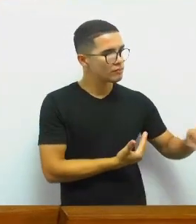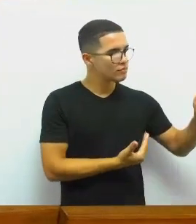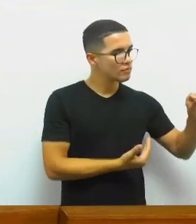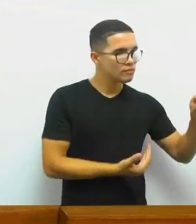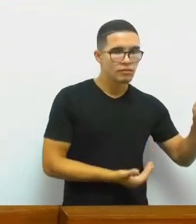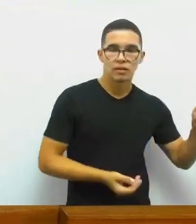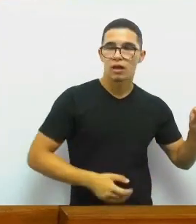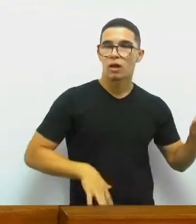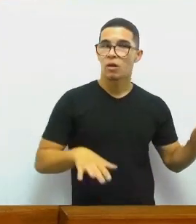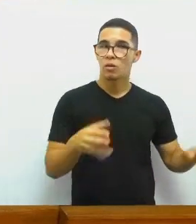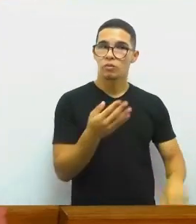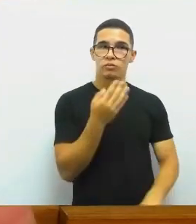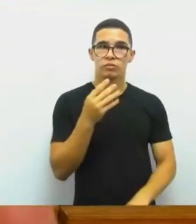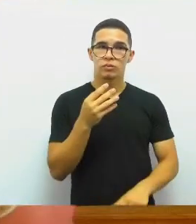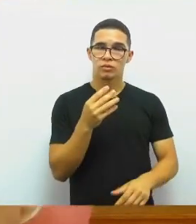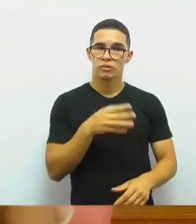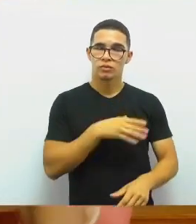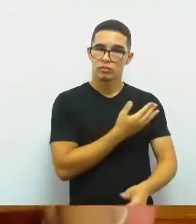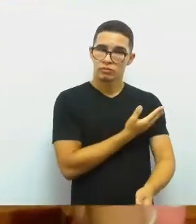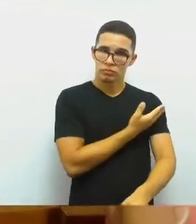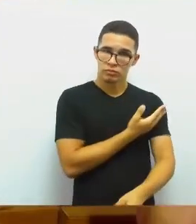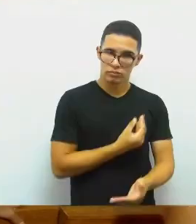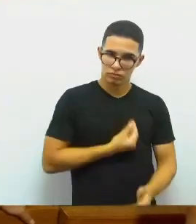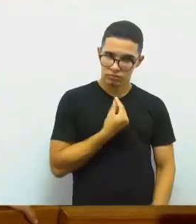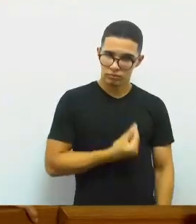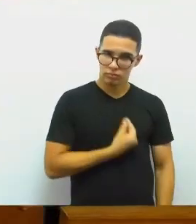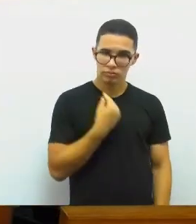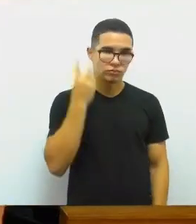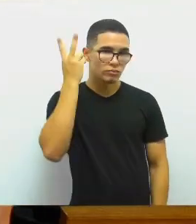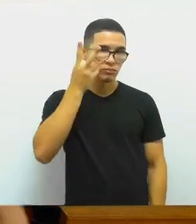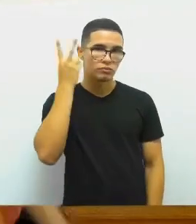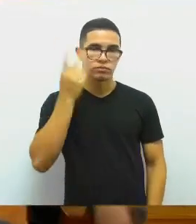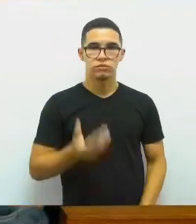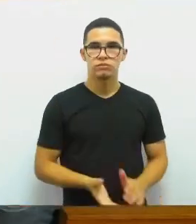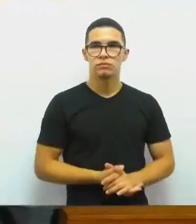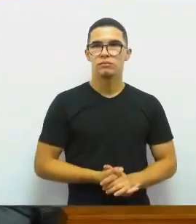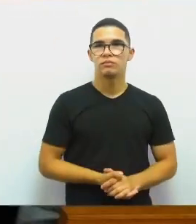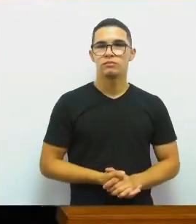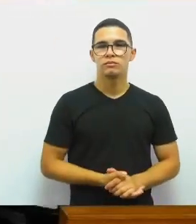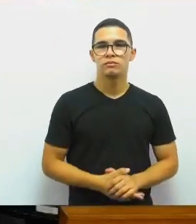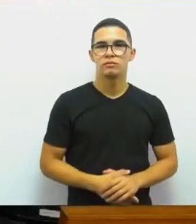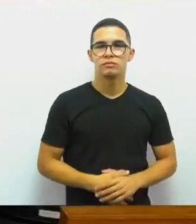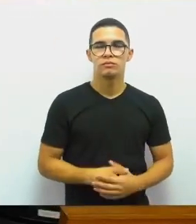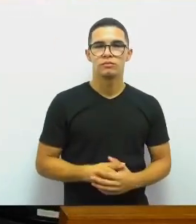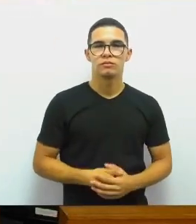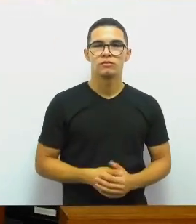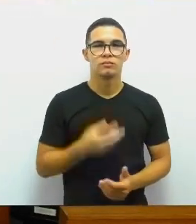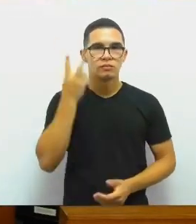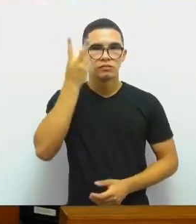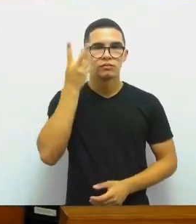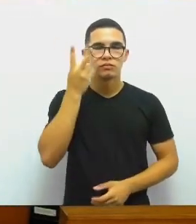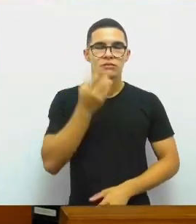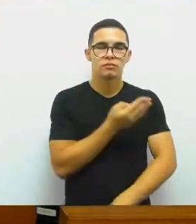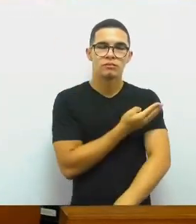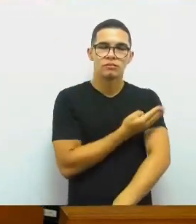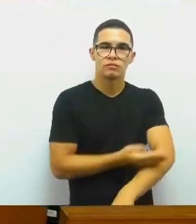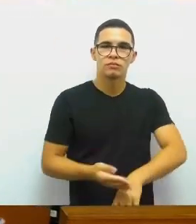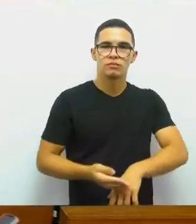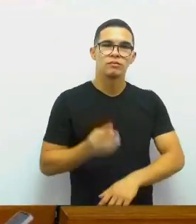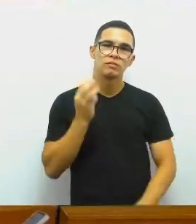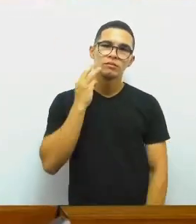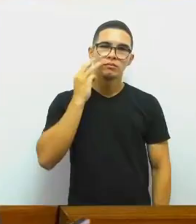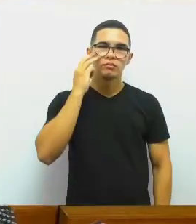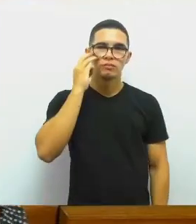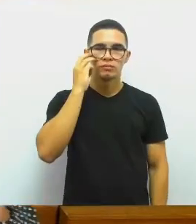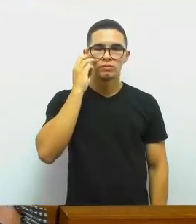que proceda à chamada nominal dos senhores vereadores presentes. Bem, bom dia a todos. Estão presentes no momento o vereador Branco, o vereador Elin de